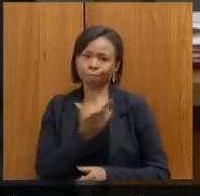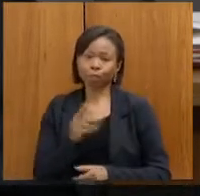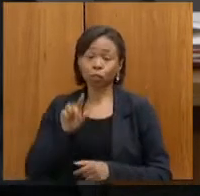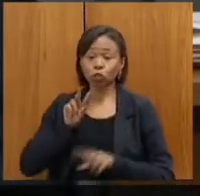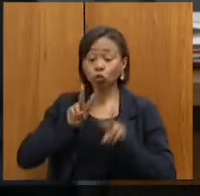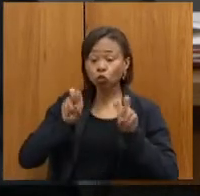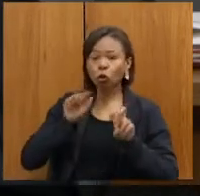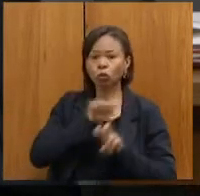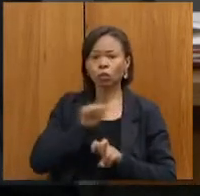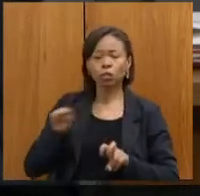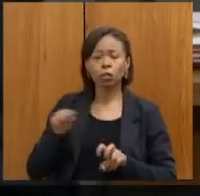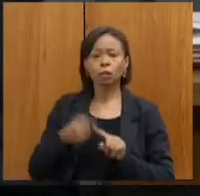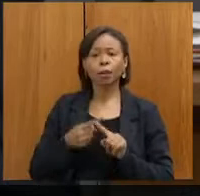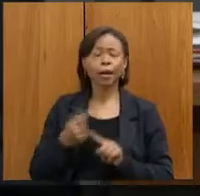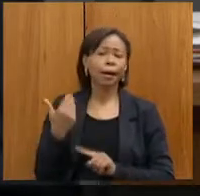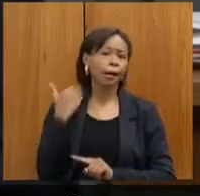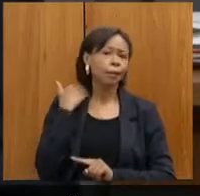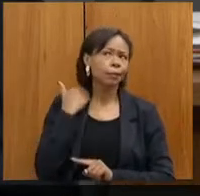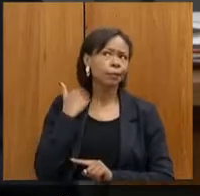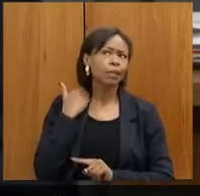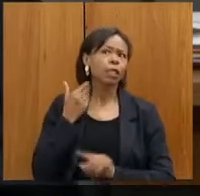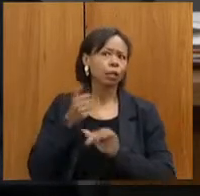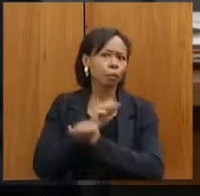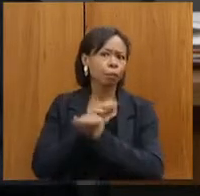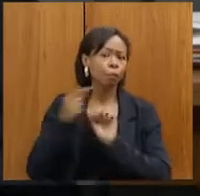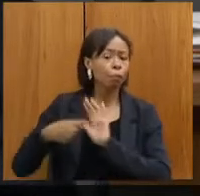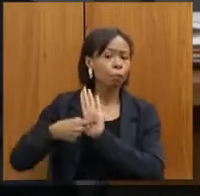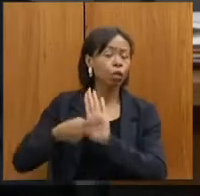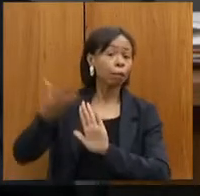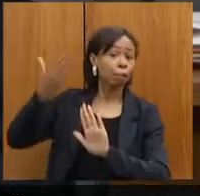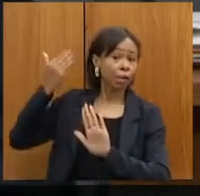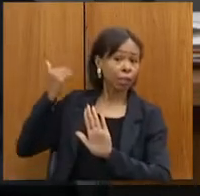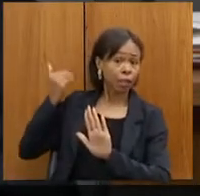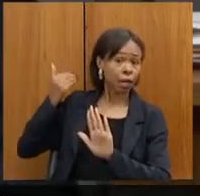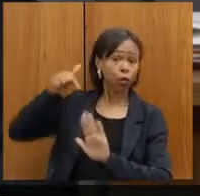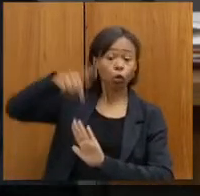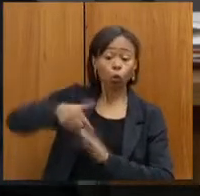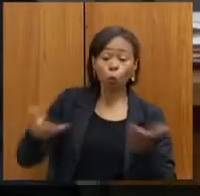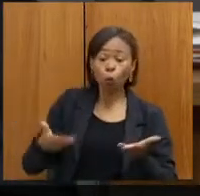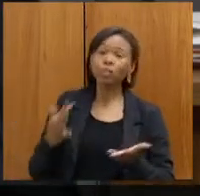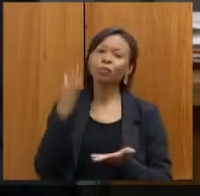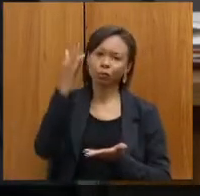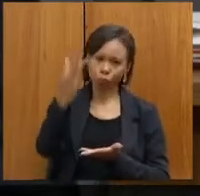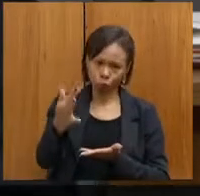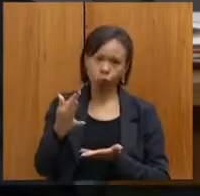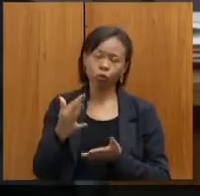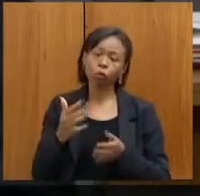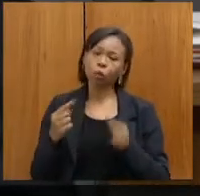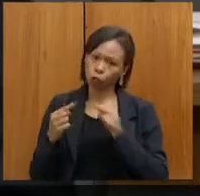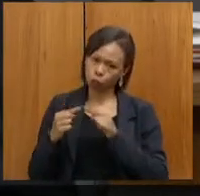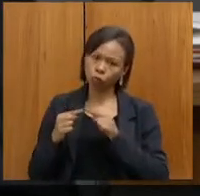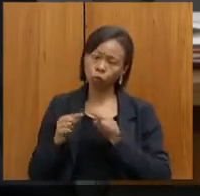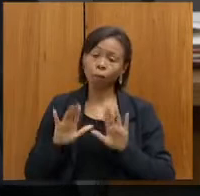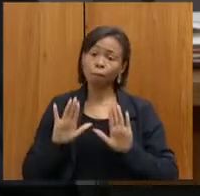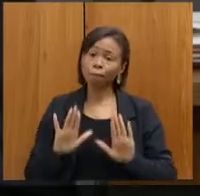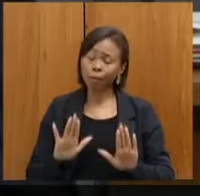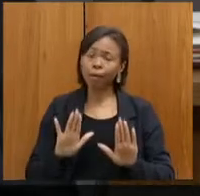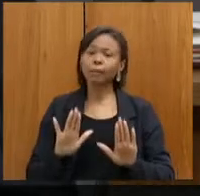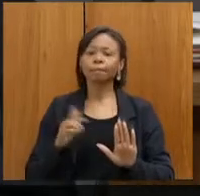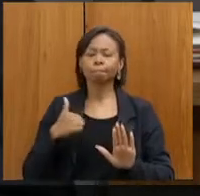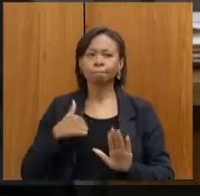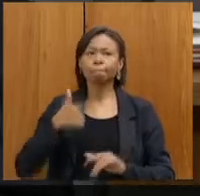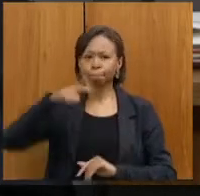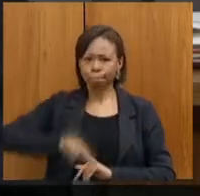as contas são explícitas tanto do passado ponto do presente e conta do futuro não é nesse sentido mas de qualquer forma